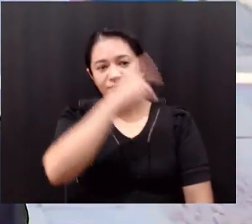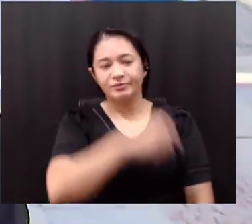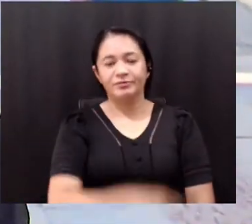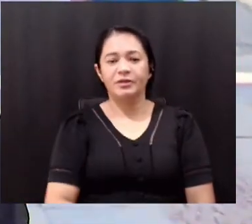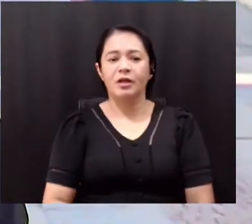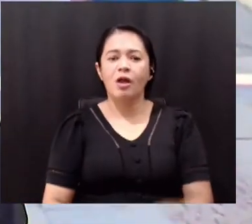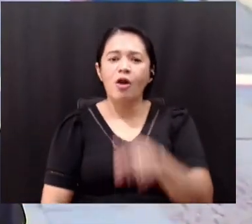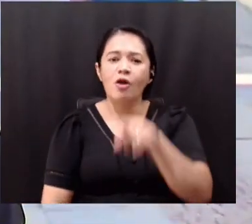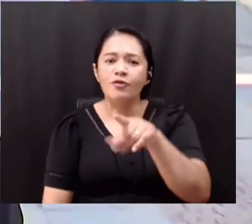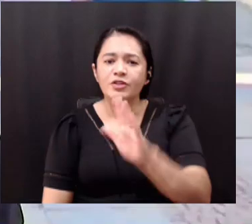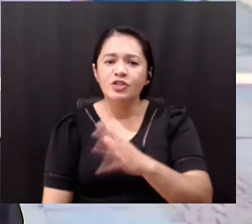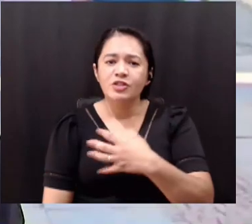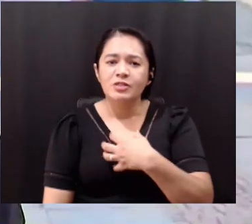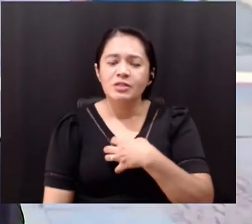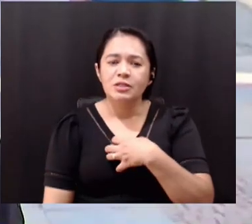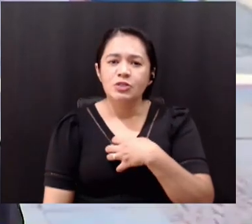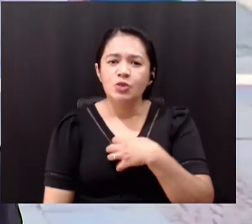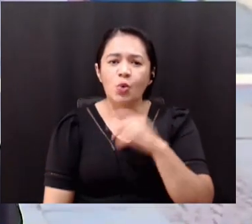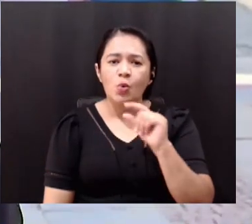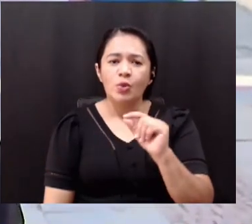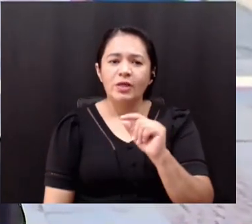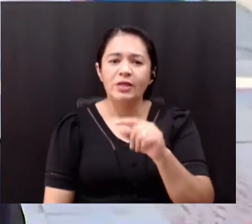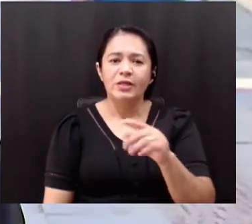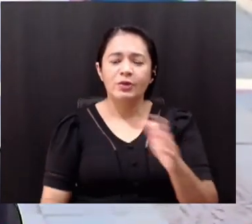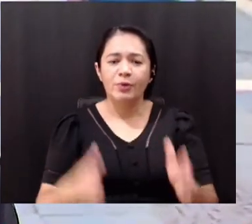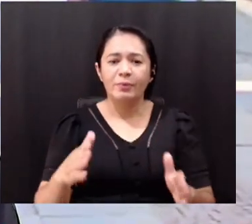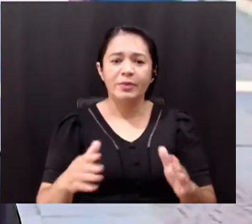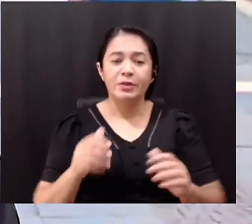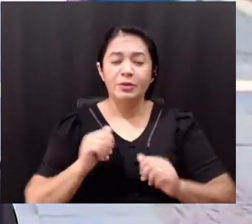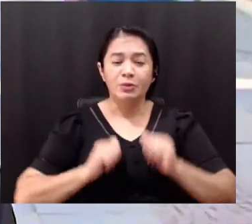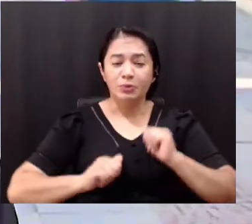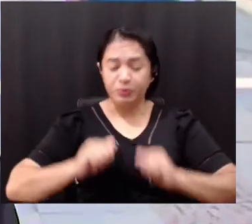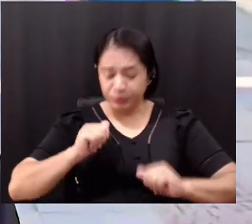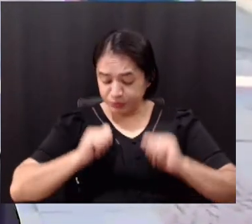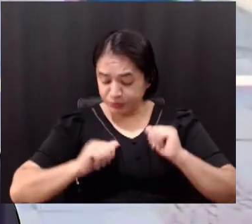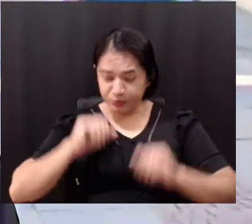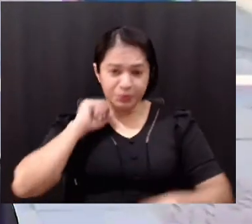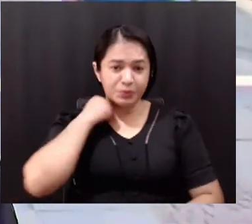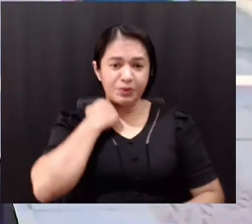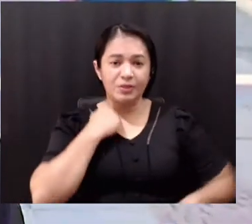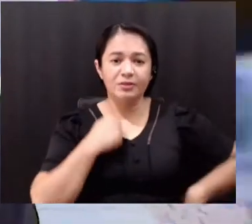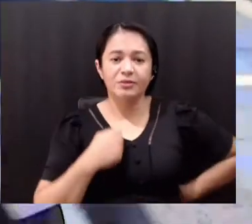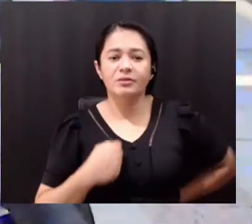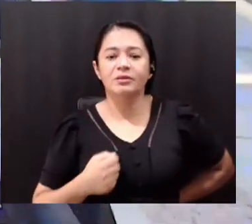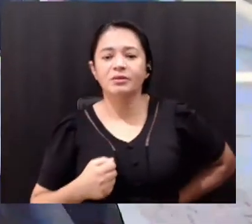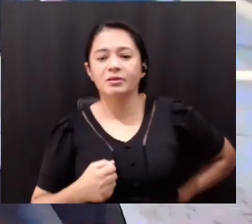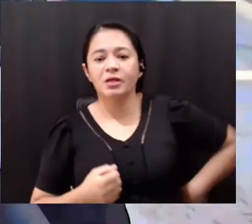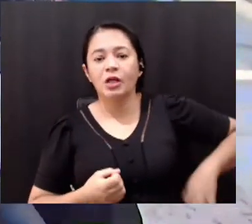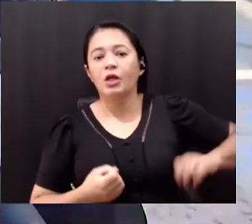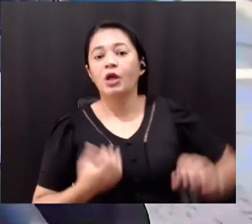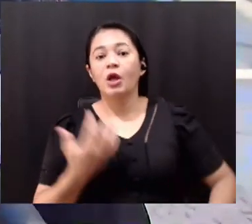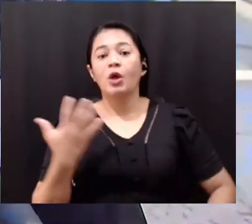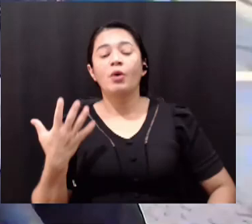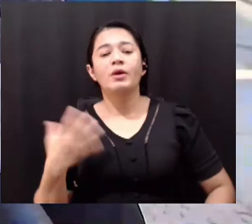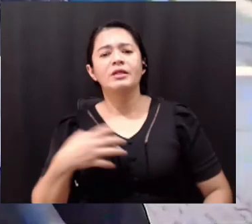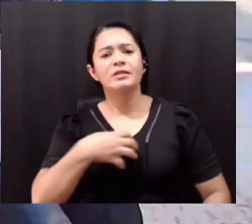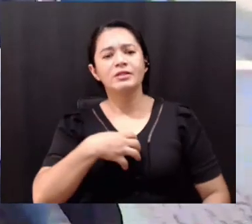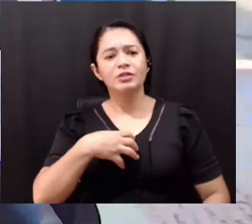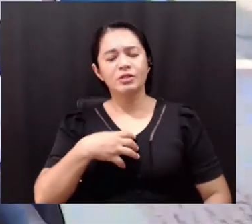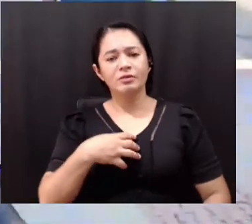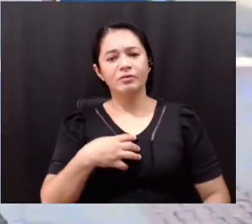quê, né, quando você estava nessa crise de esgotamento? Quais são os sintomas mais prevalentes? Dá um